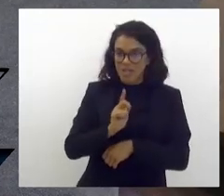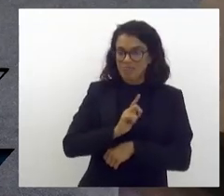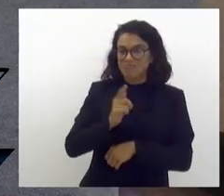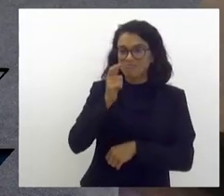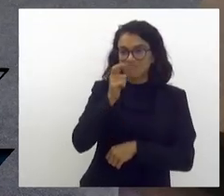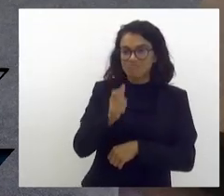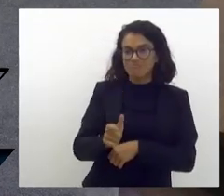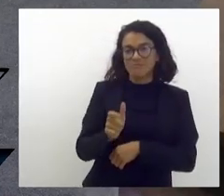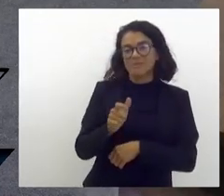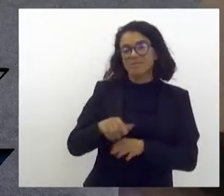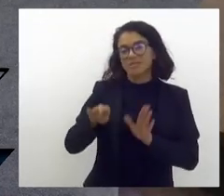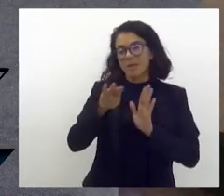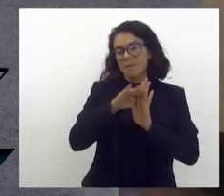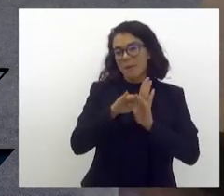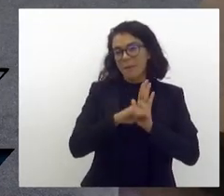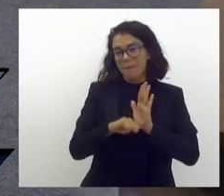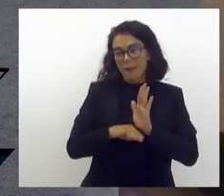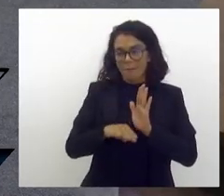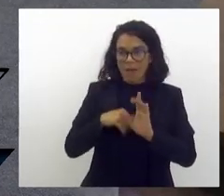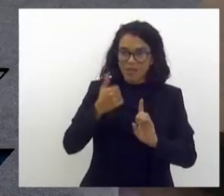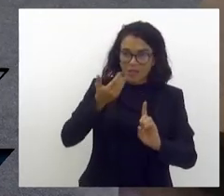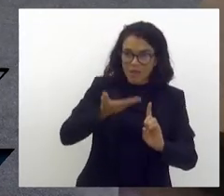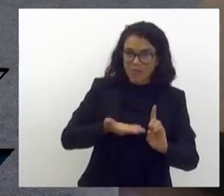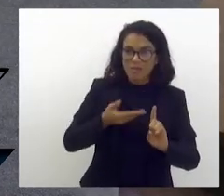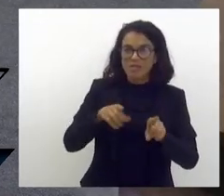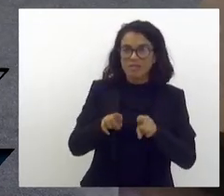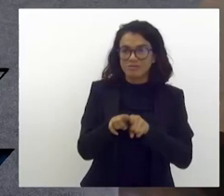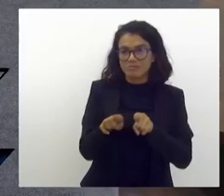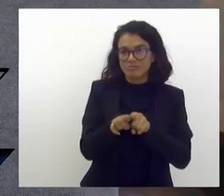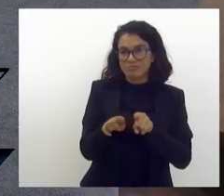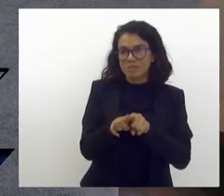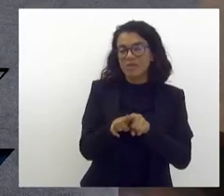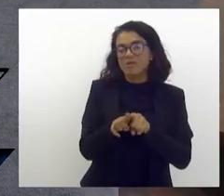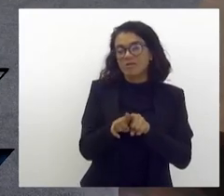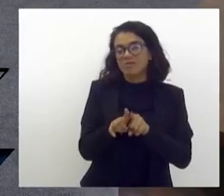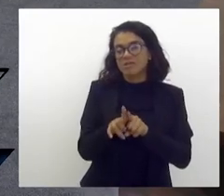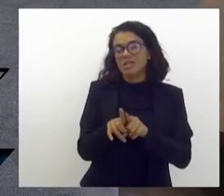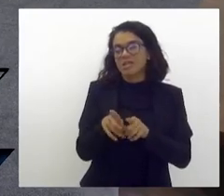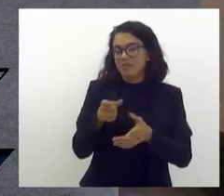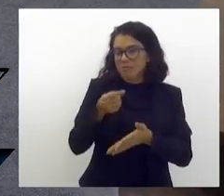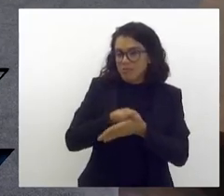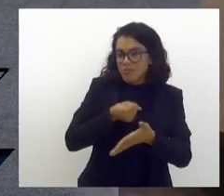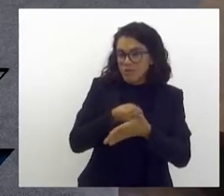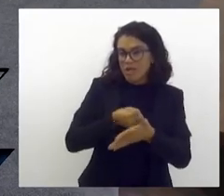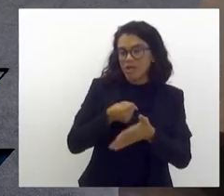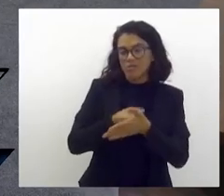outros sujeitos da região que também cercaram fileiras junto conosco, né?